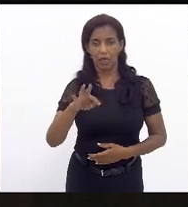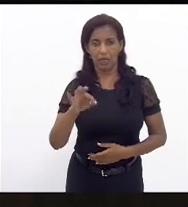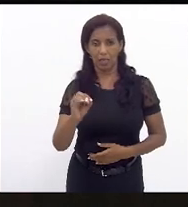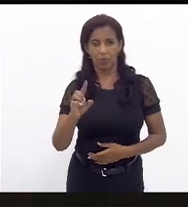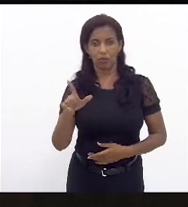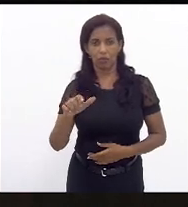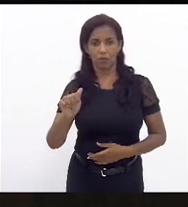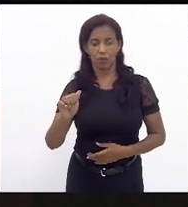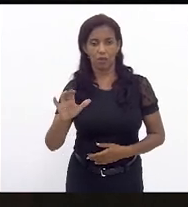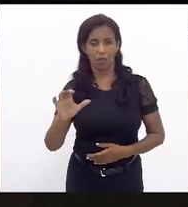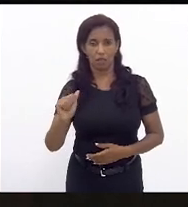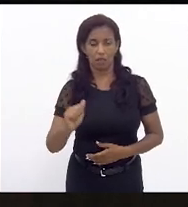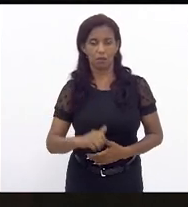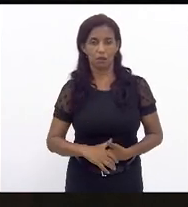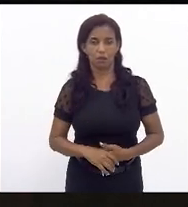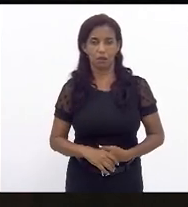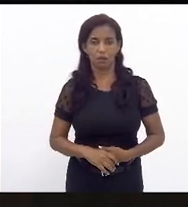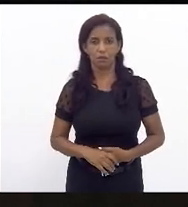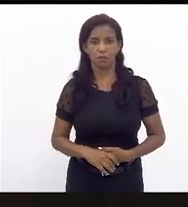Zaca.